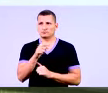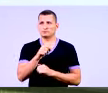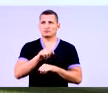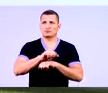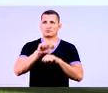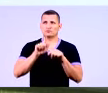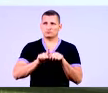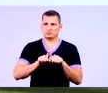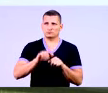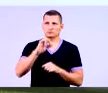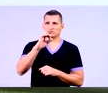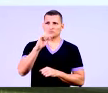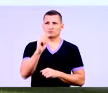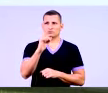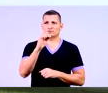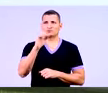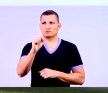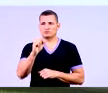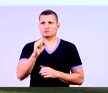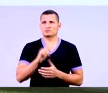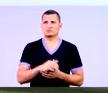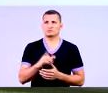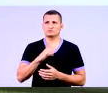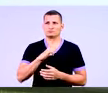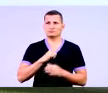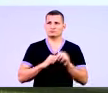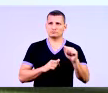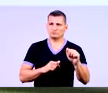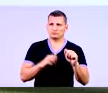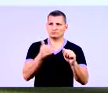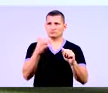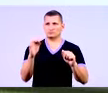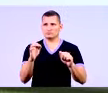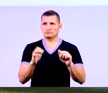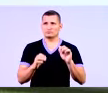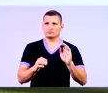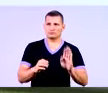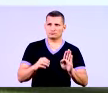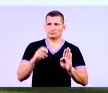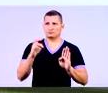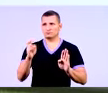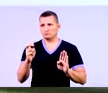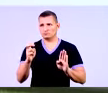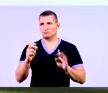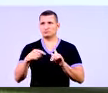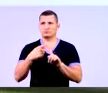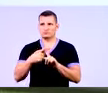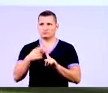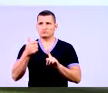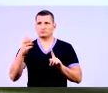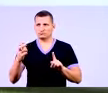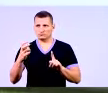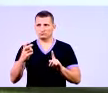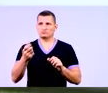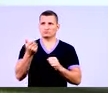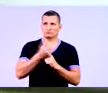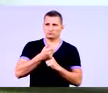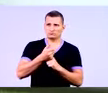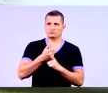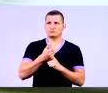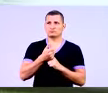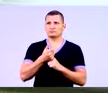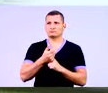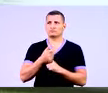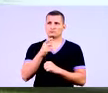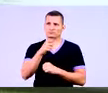algoritmo de dados a passando o apr 10 o b5 sonda 15 substitui